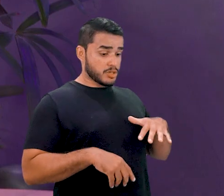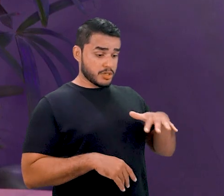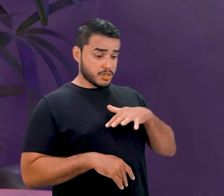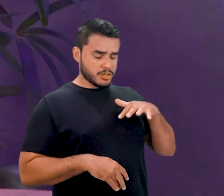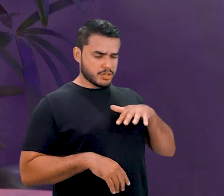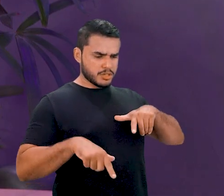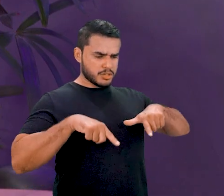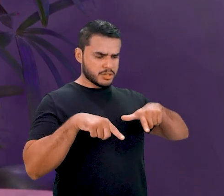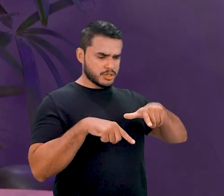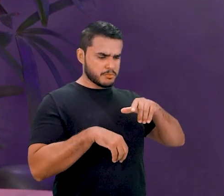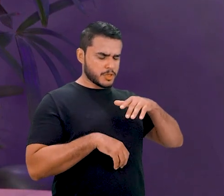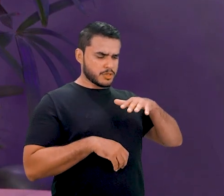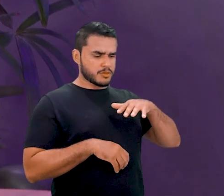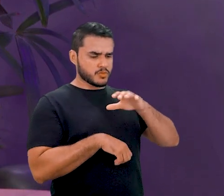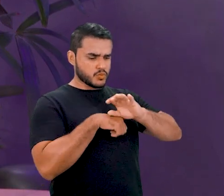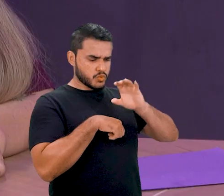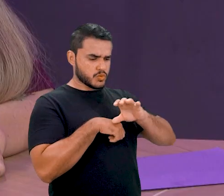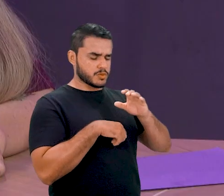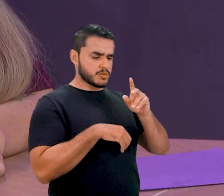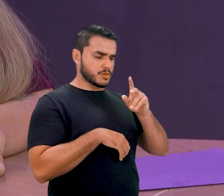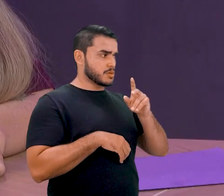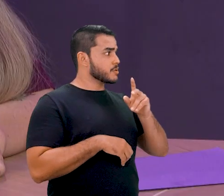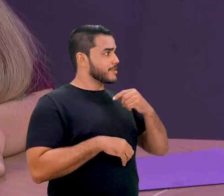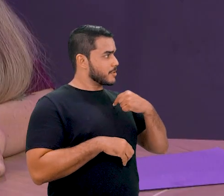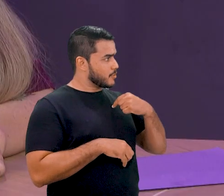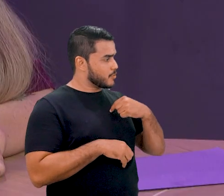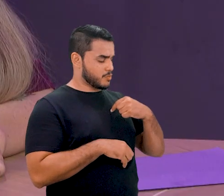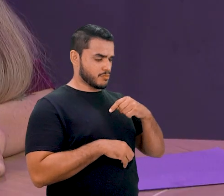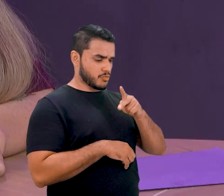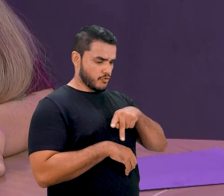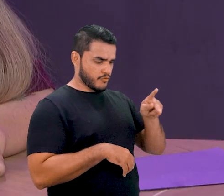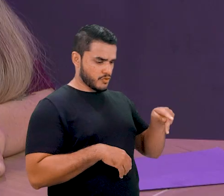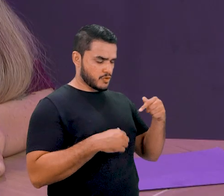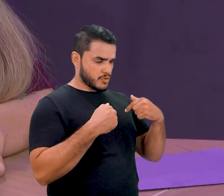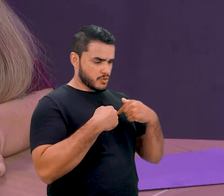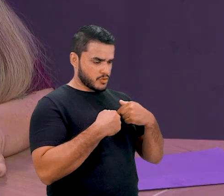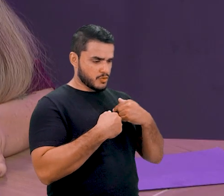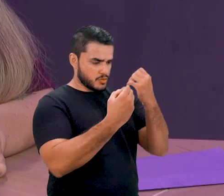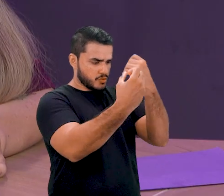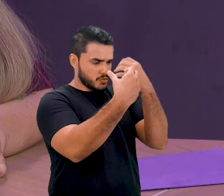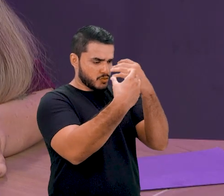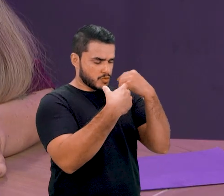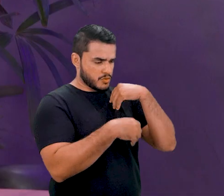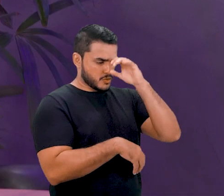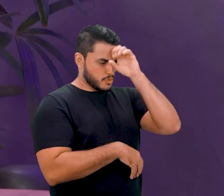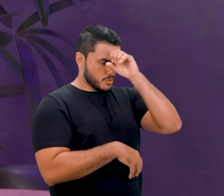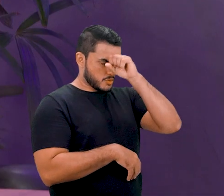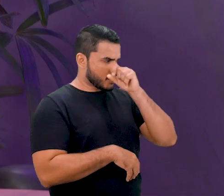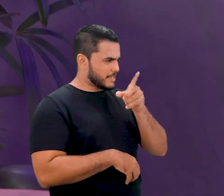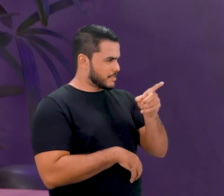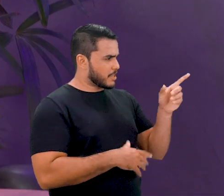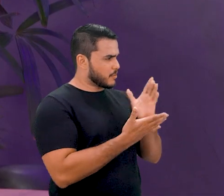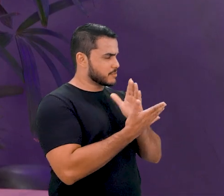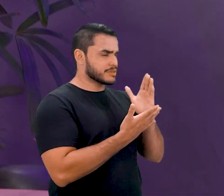está ali se preparando para passar conteúdo para as outras pessoas. Sim. Então, é mais complexo ainda. Mas a gente ainda tem...